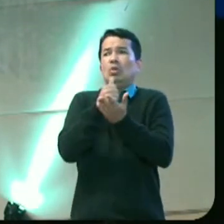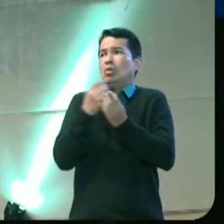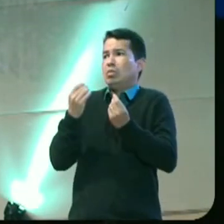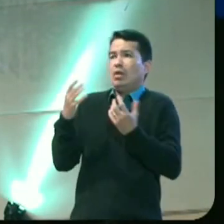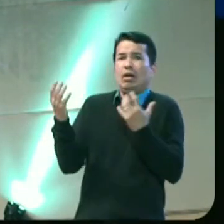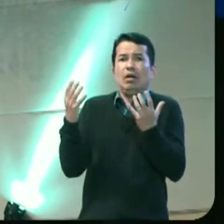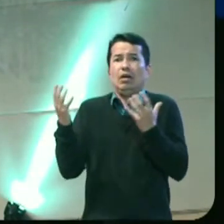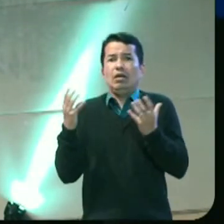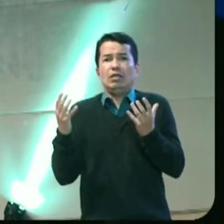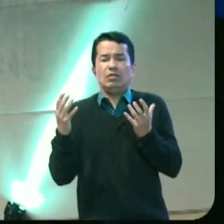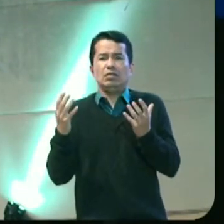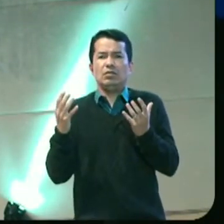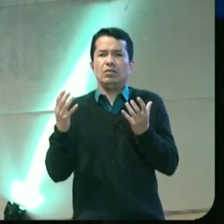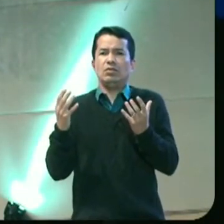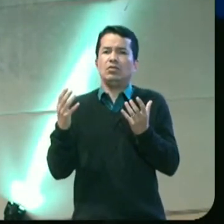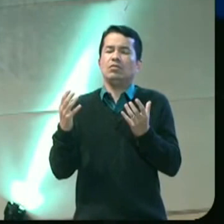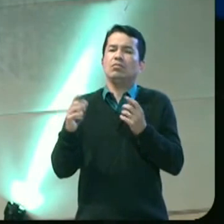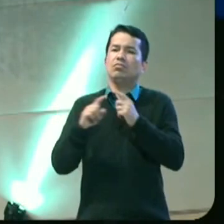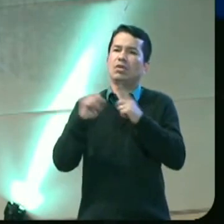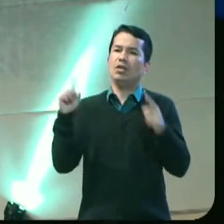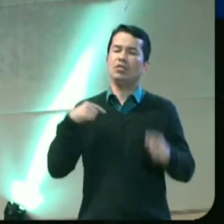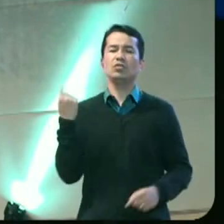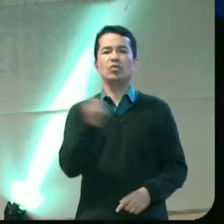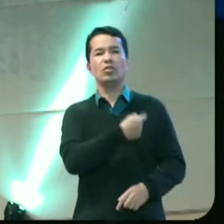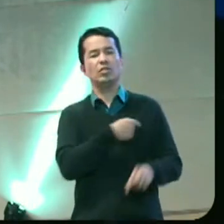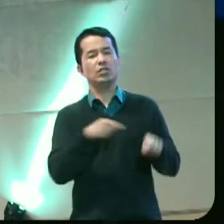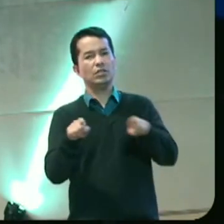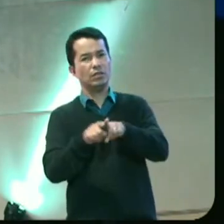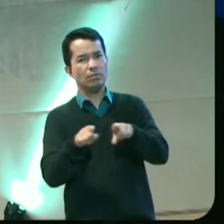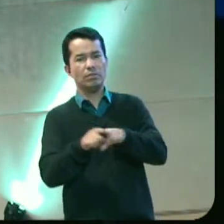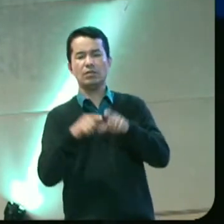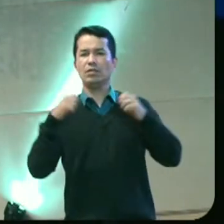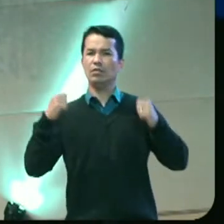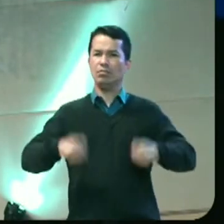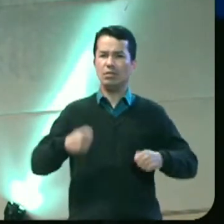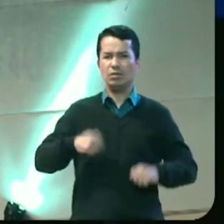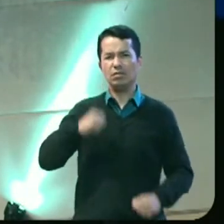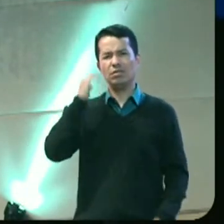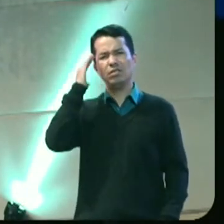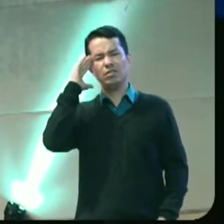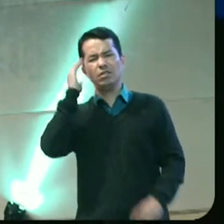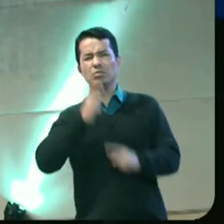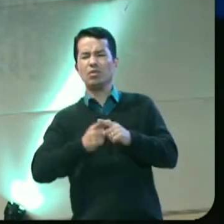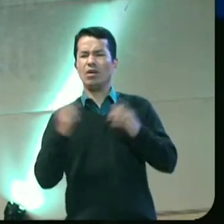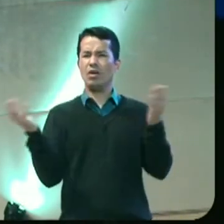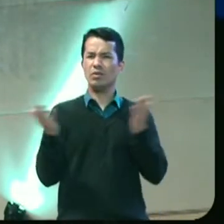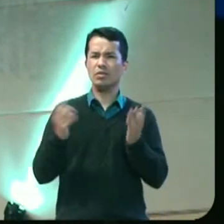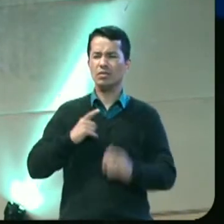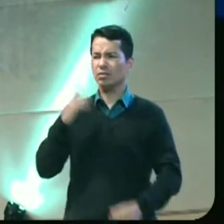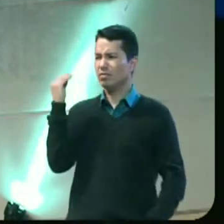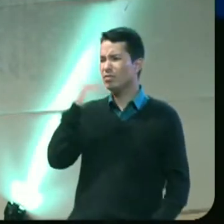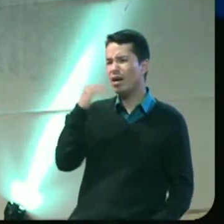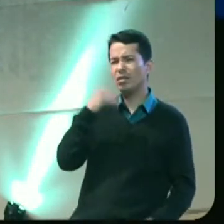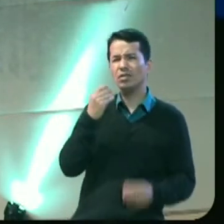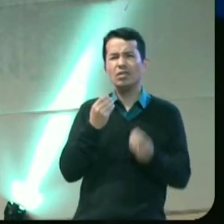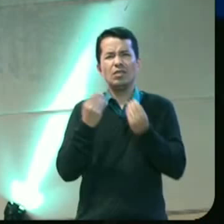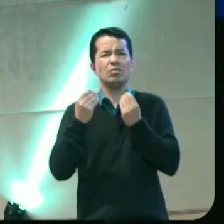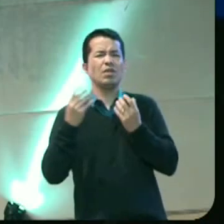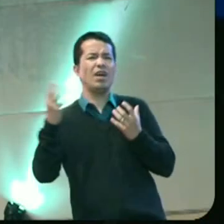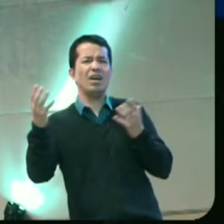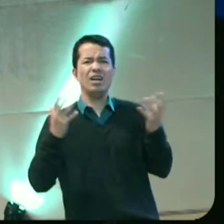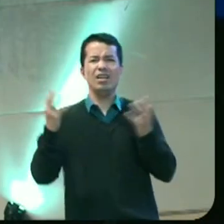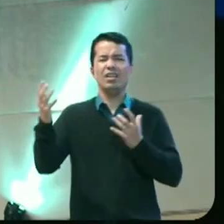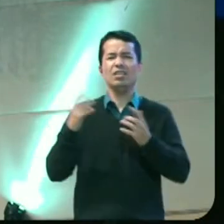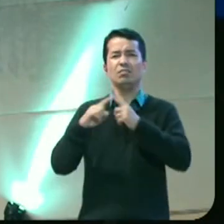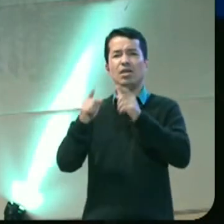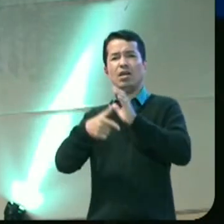foi sempre assim? Por que é que agora a gente se sente tão frágil e tão sem o controle, sendo que antes disso tudo, o